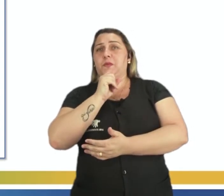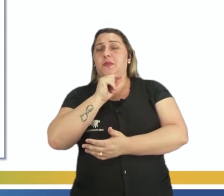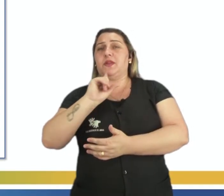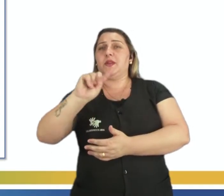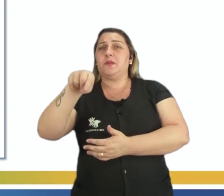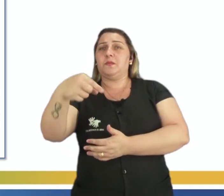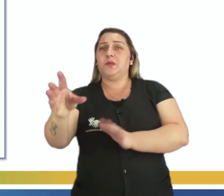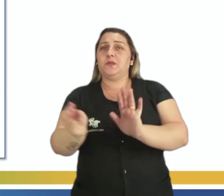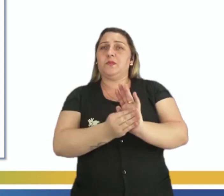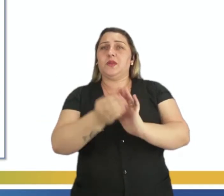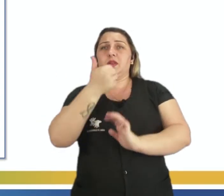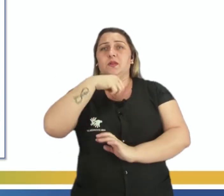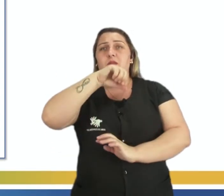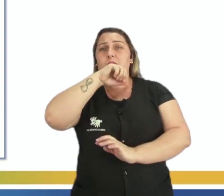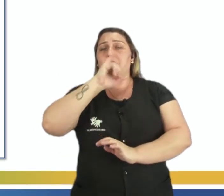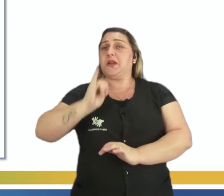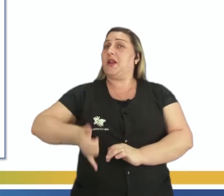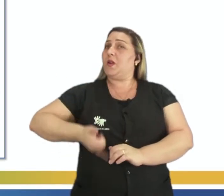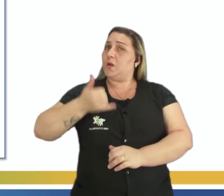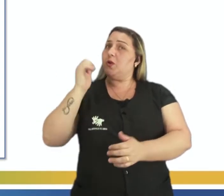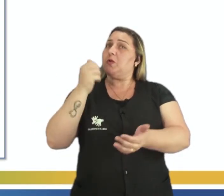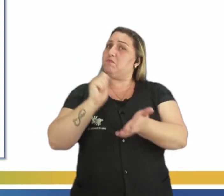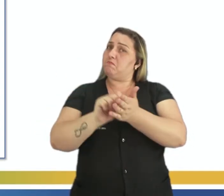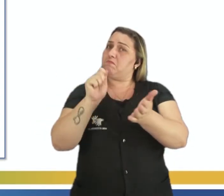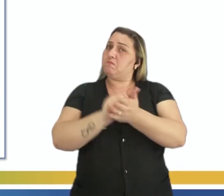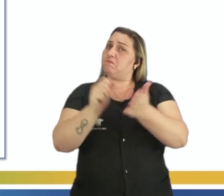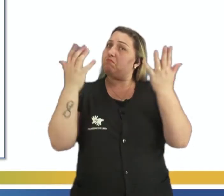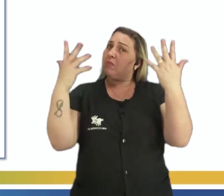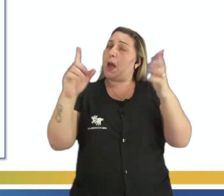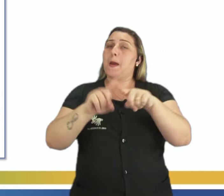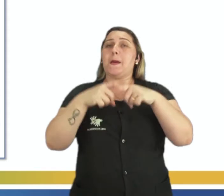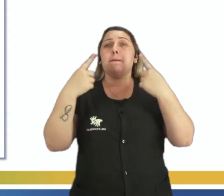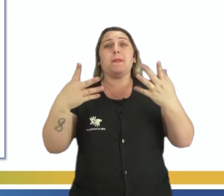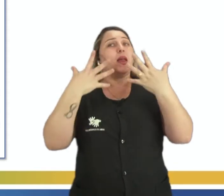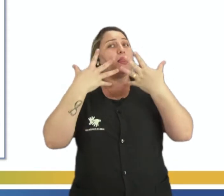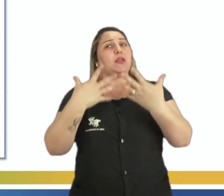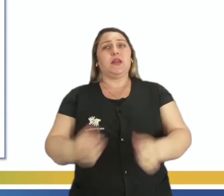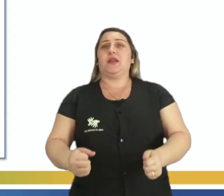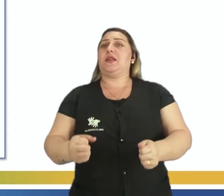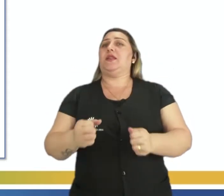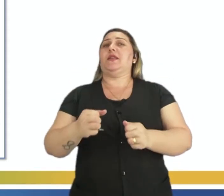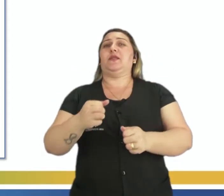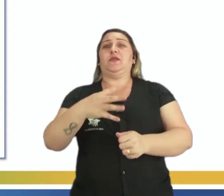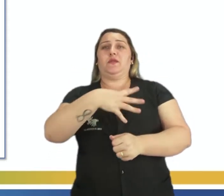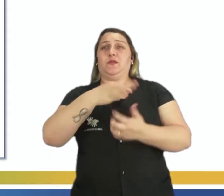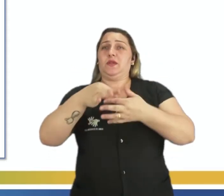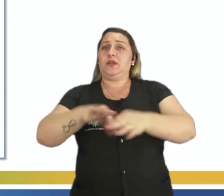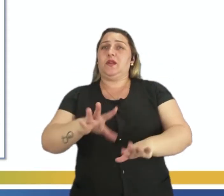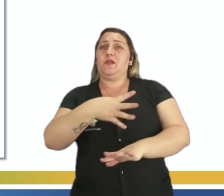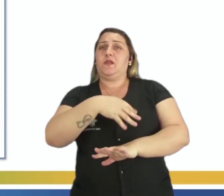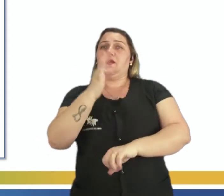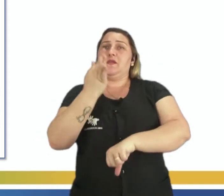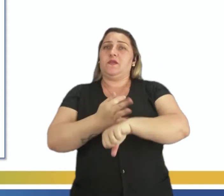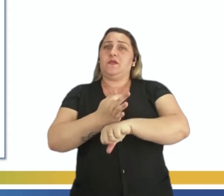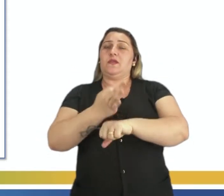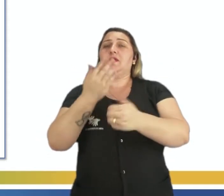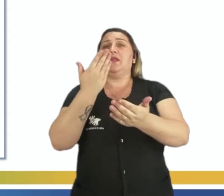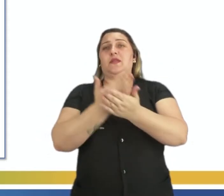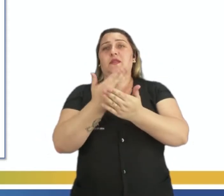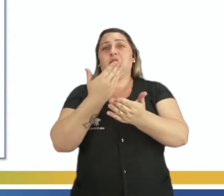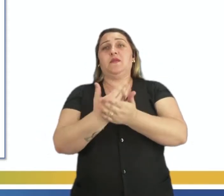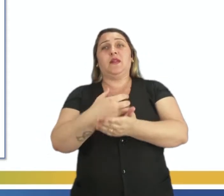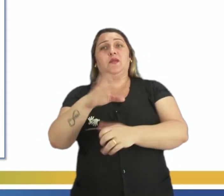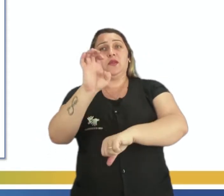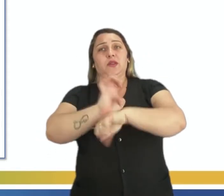após a postagem da mãe, que elogiou a escrita, mas não foi convencida de dar a folga para o filho, em Vitória na Conquista,